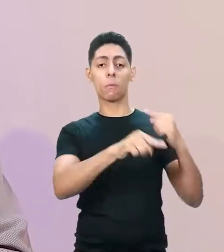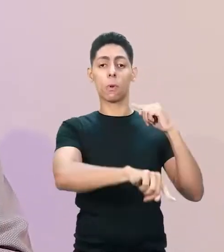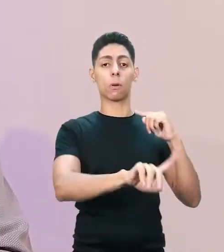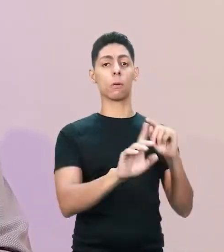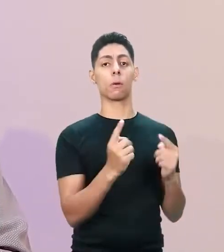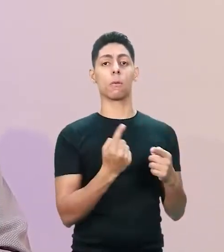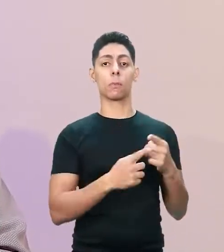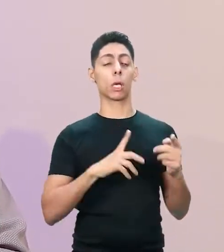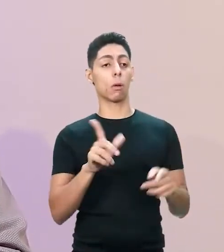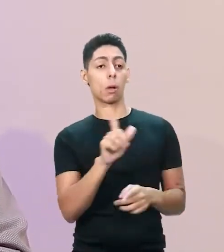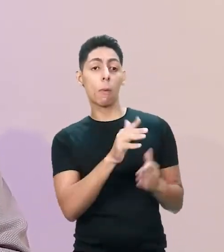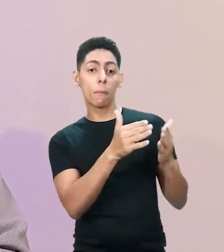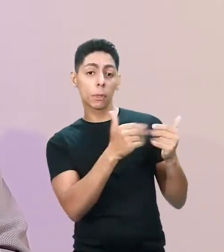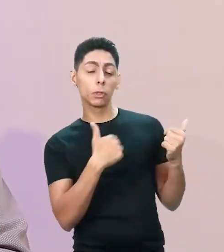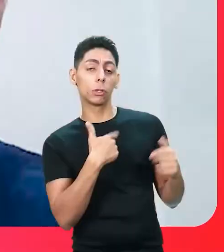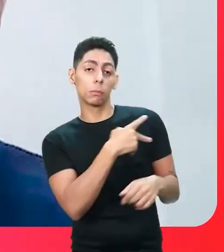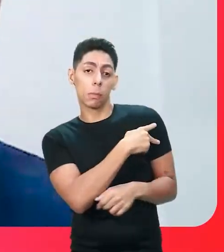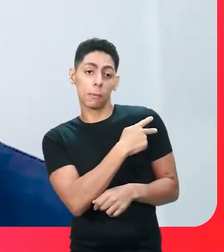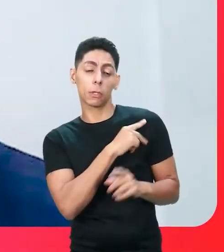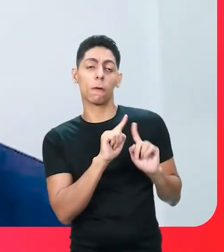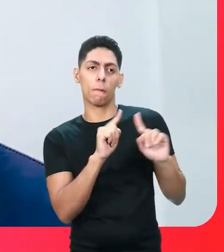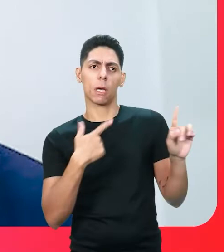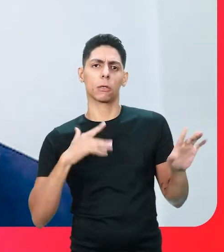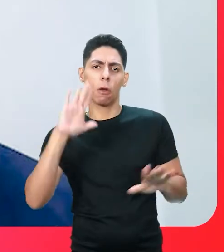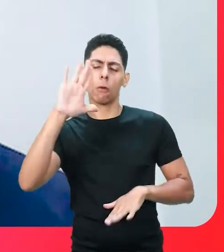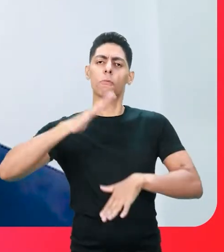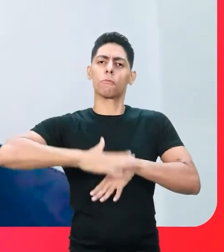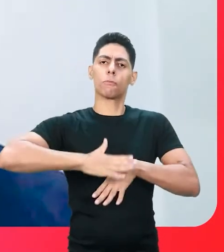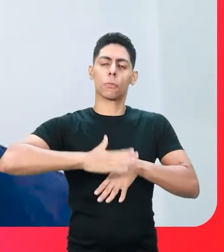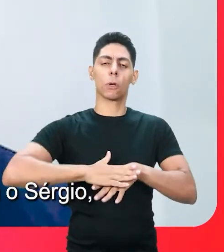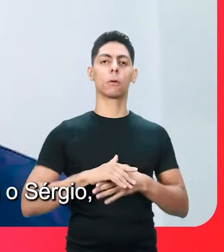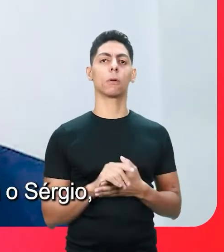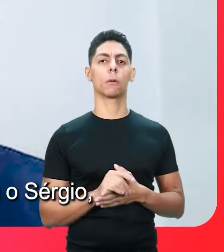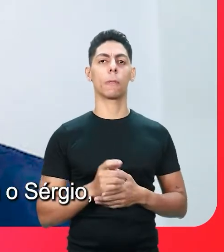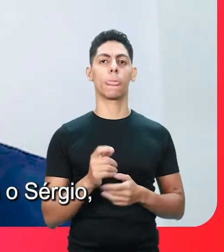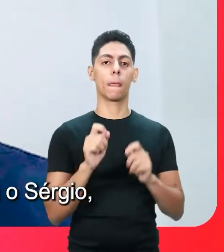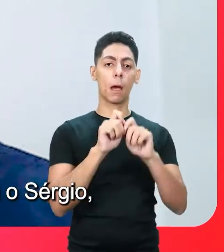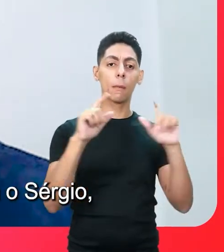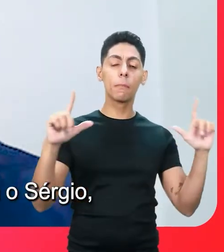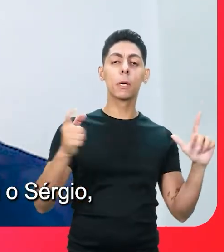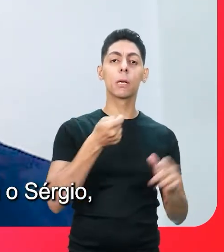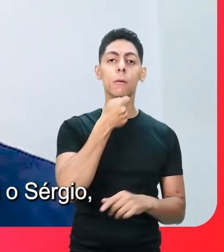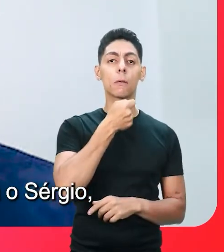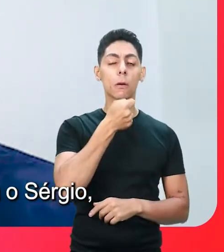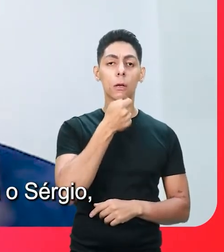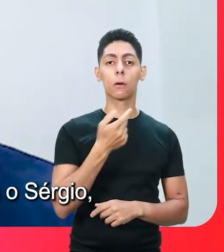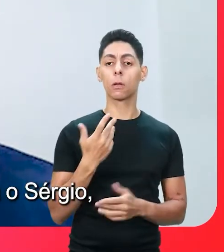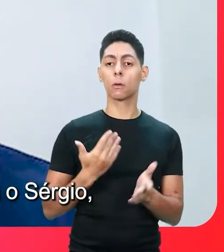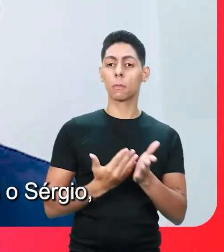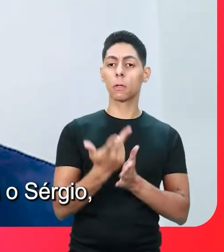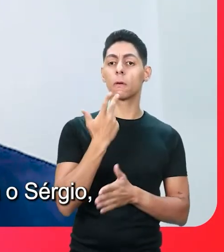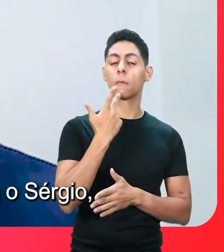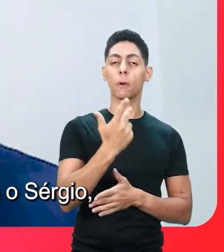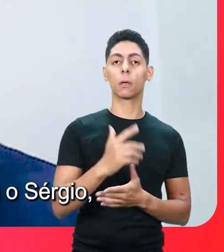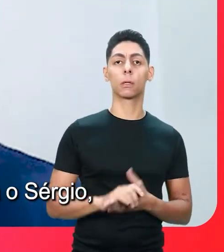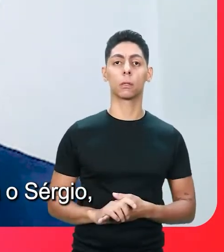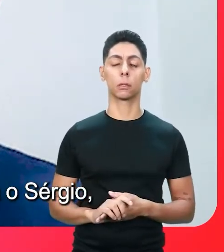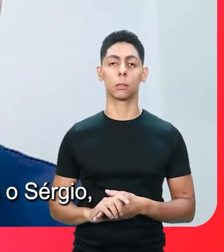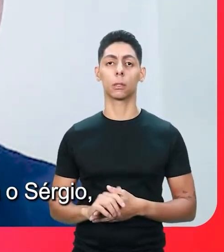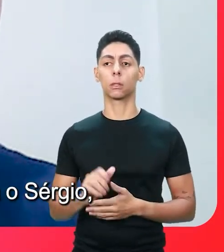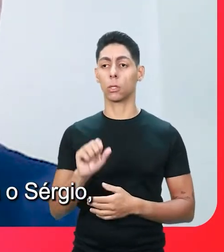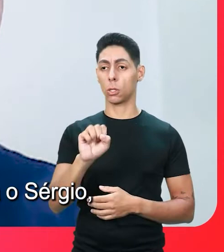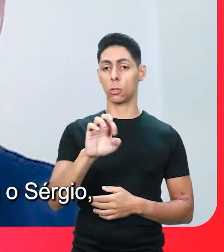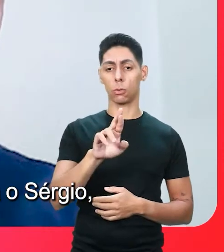consultei minhas chefes, era um domingo. Era domingo. E abri o microfone e falei: Sérgio, um dos integrantes da equipe,